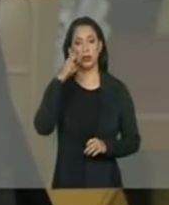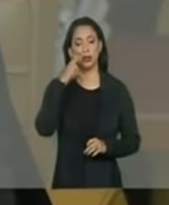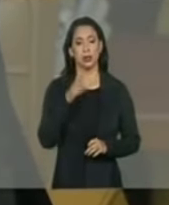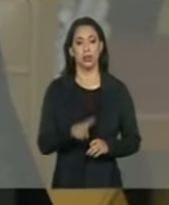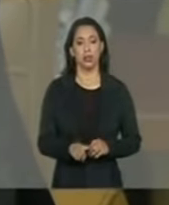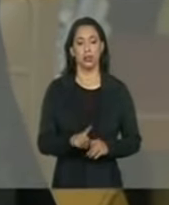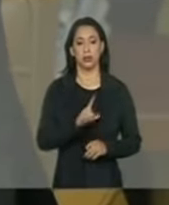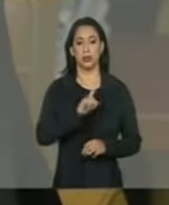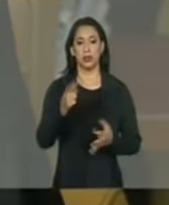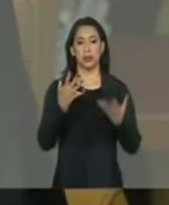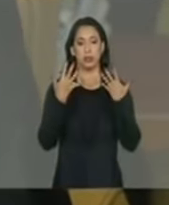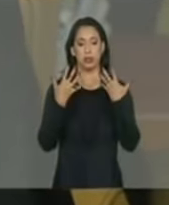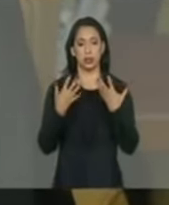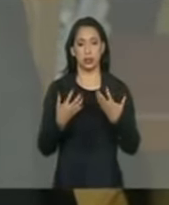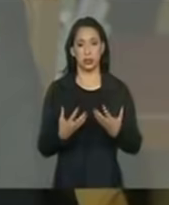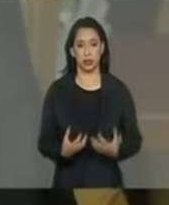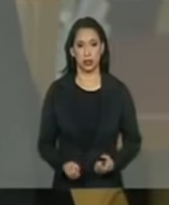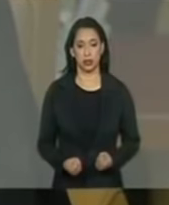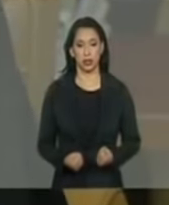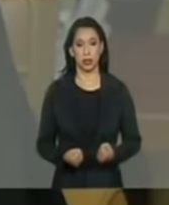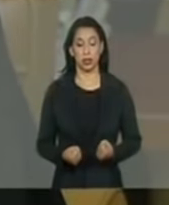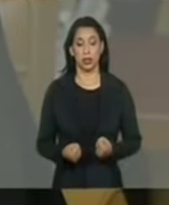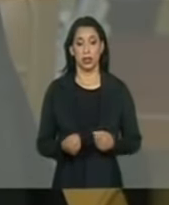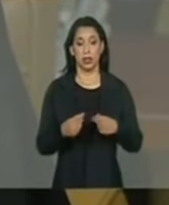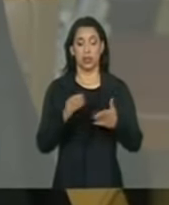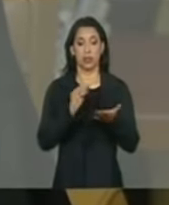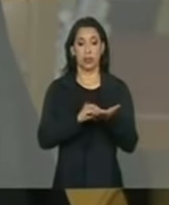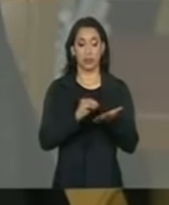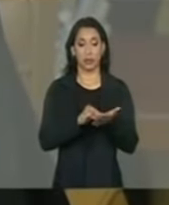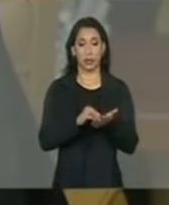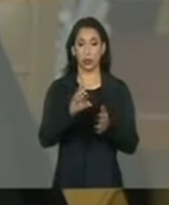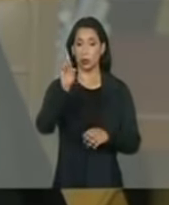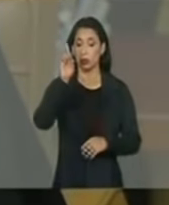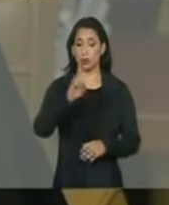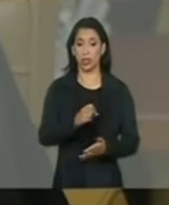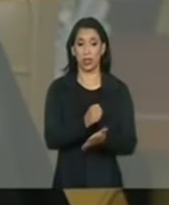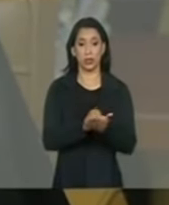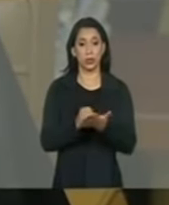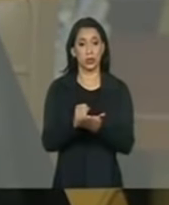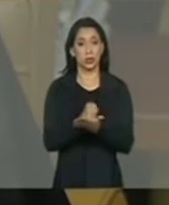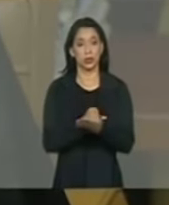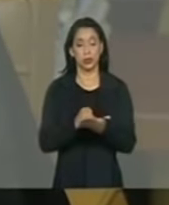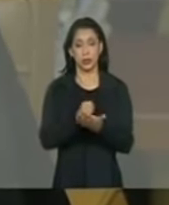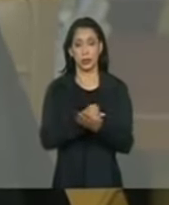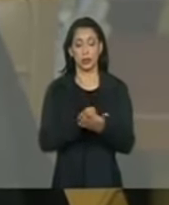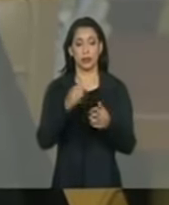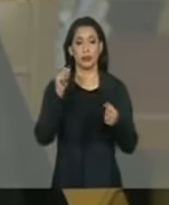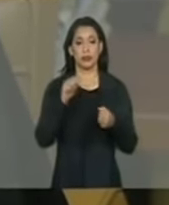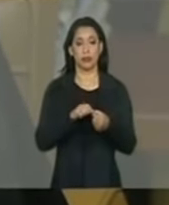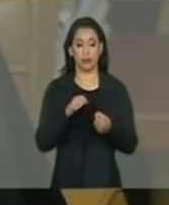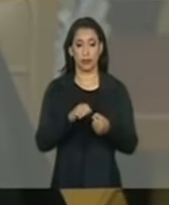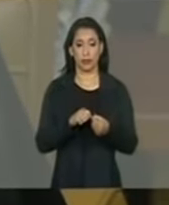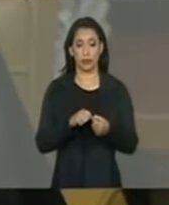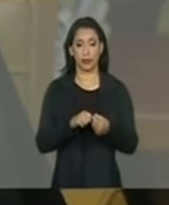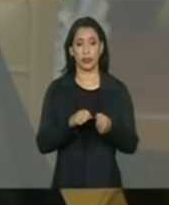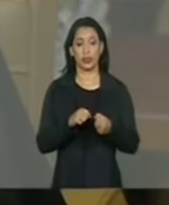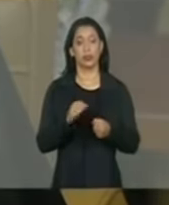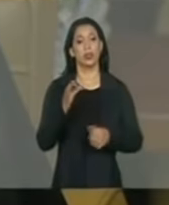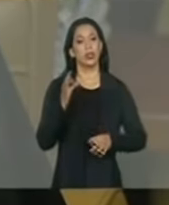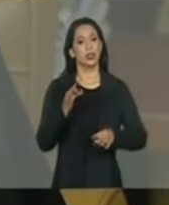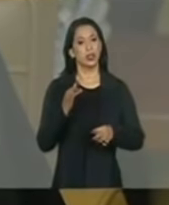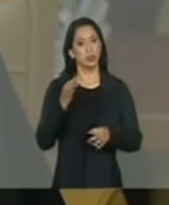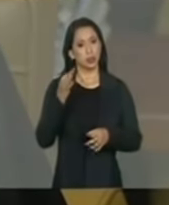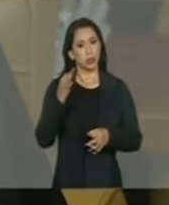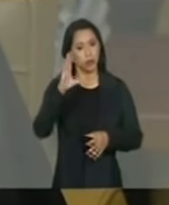inaceitável desconsideração e um dos direitos fundamentais a que fazem jus os cidadãos desta